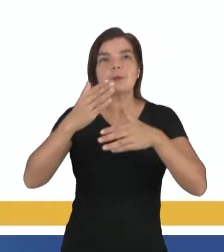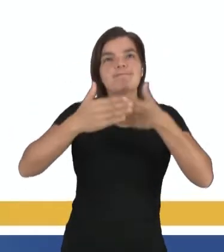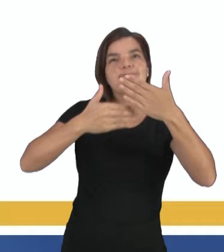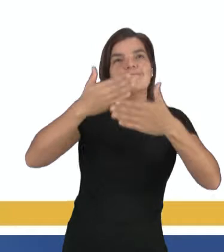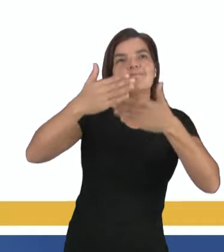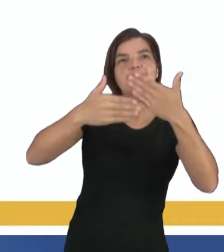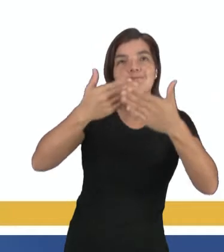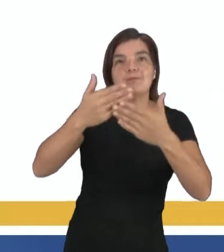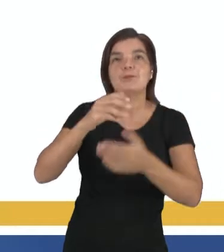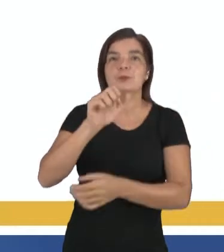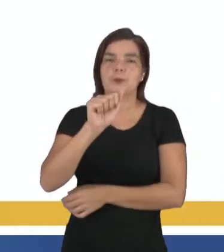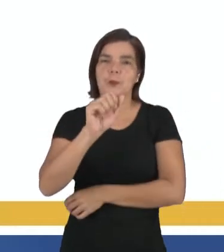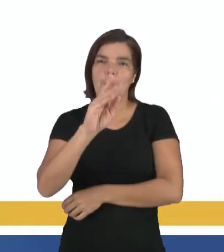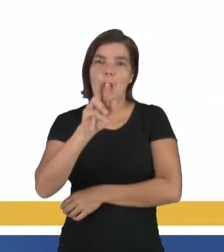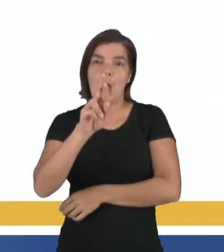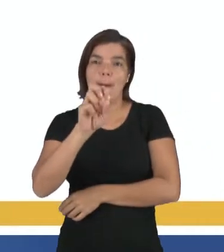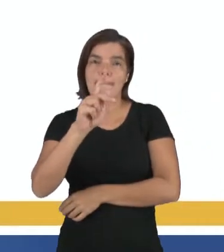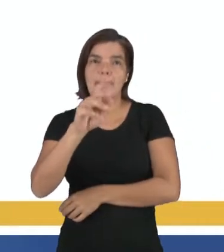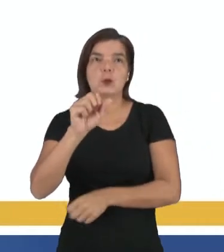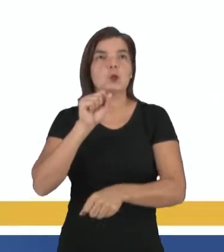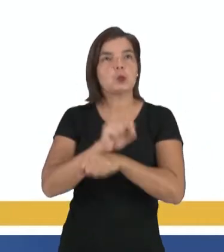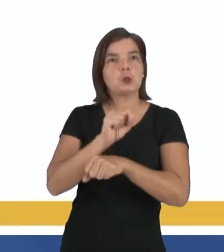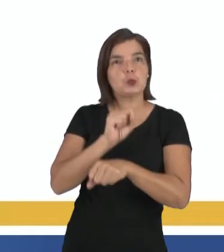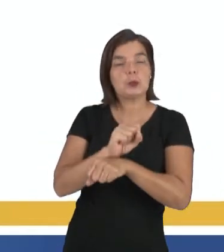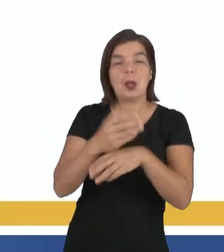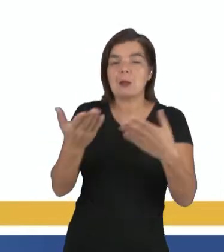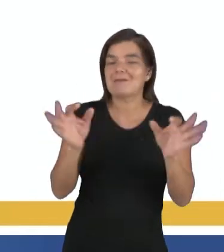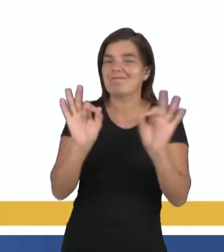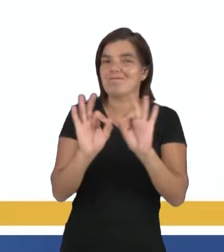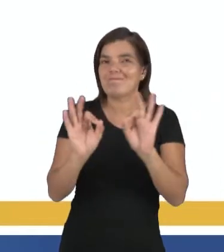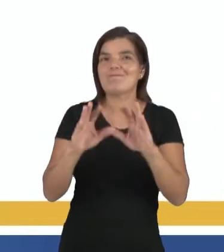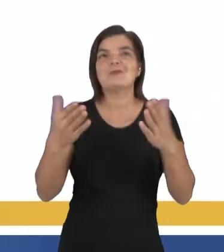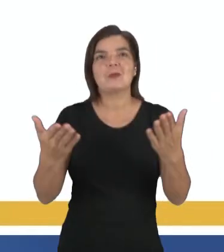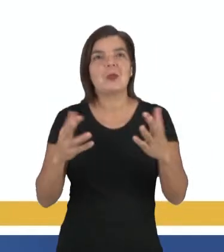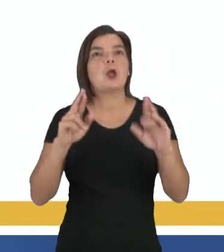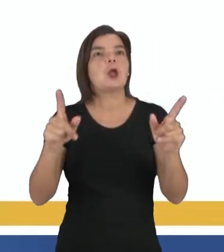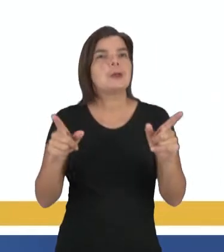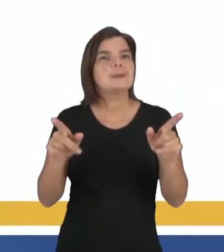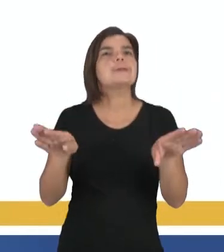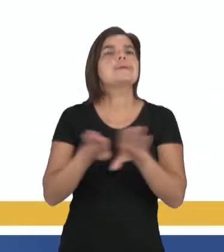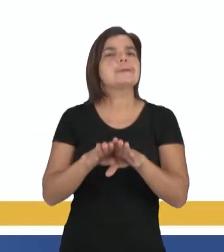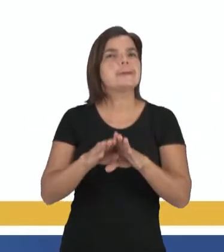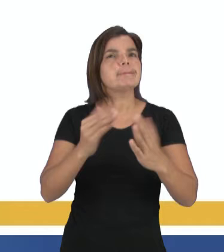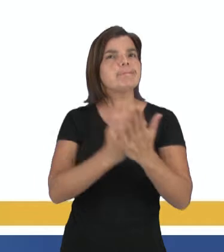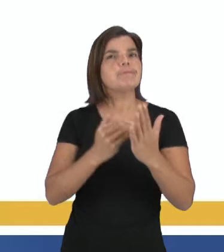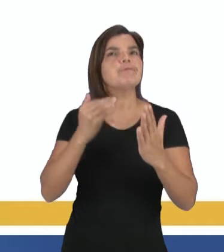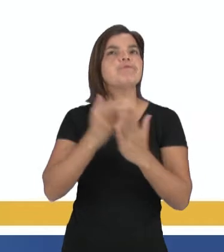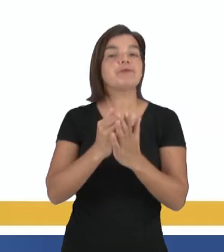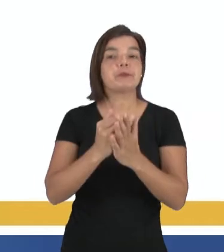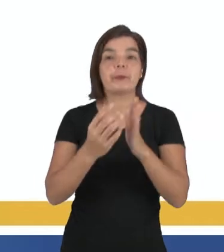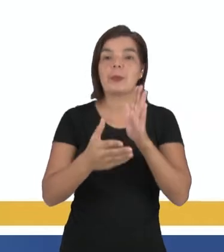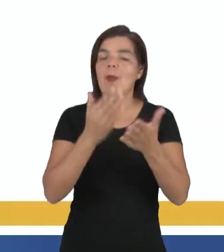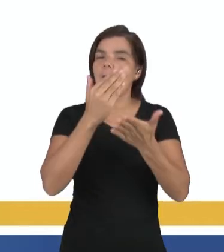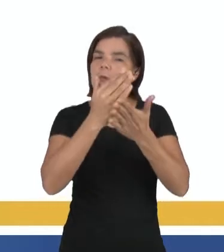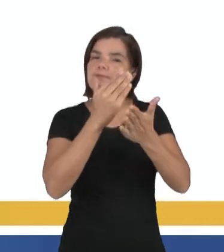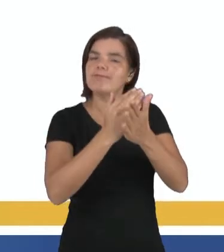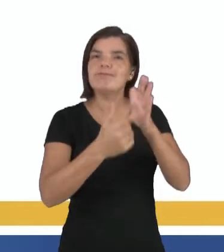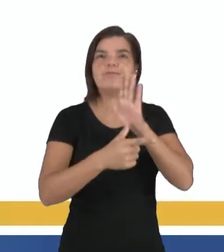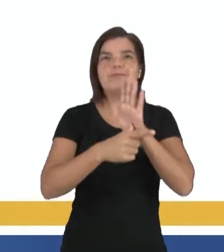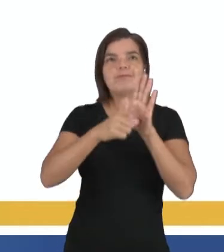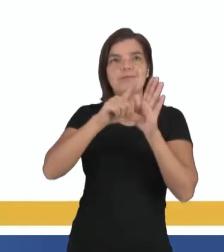processo abrupto ou inesperado, né? No entanto, ainda que diferente intensidade, é reconhecido a etapa anterior à